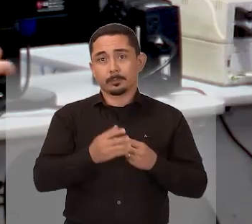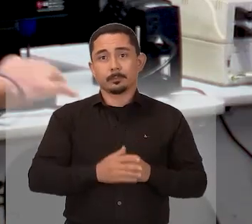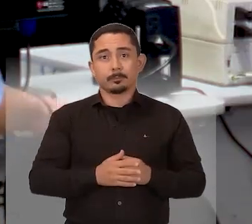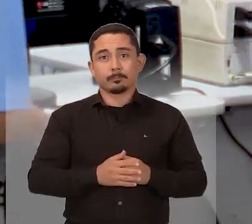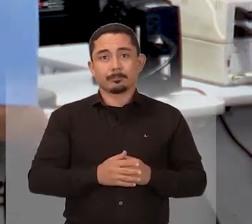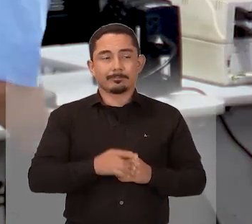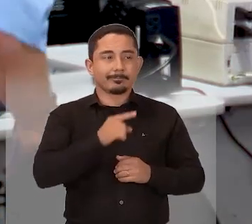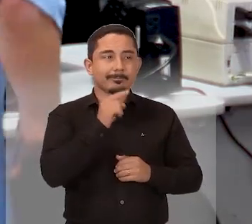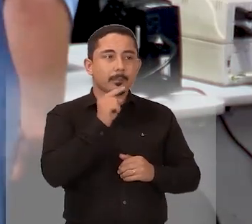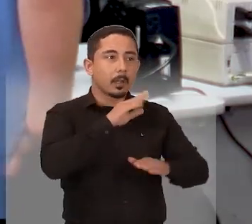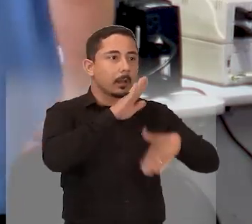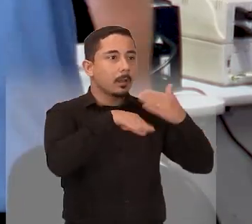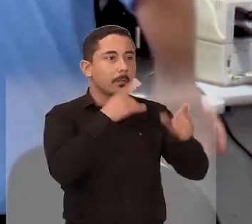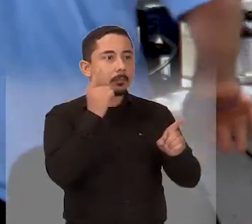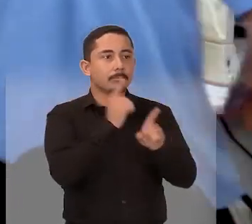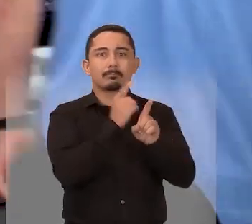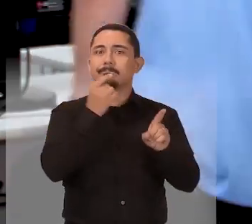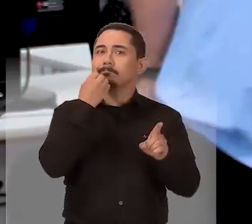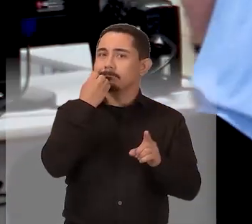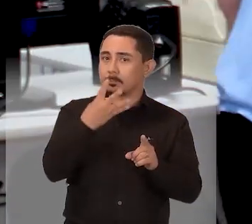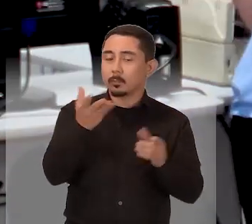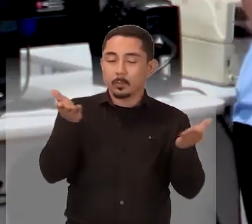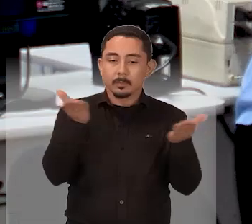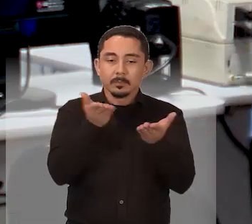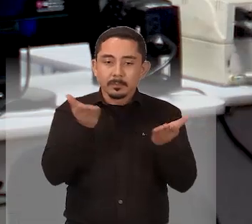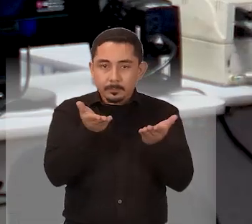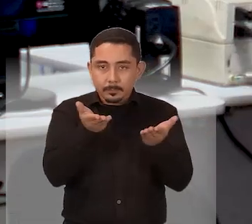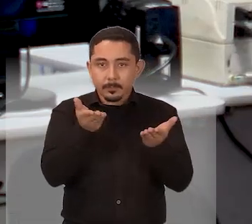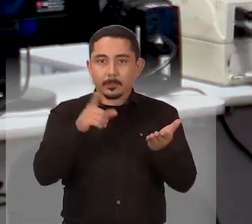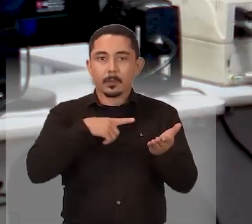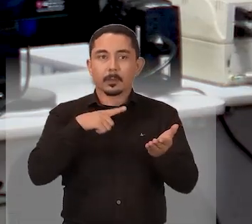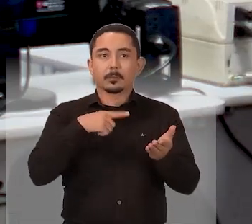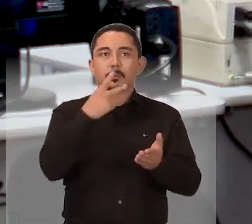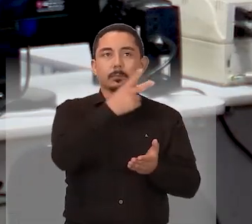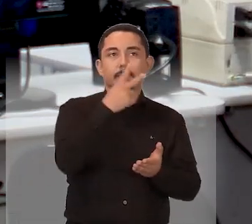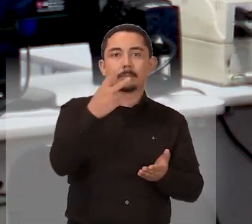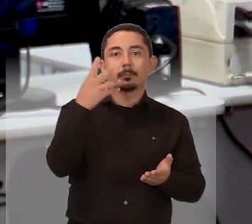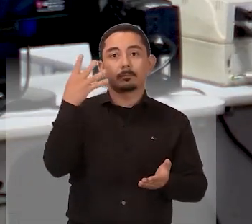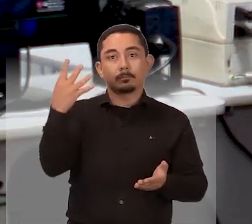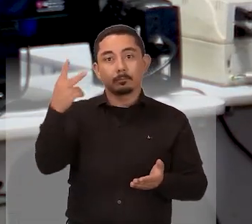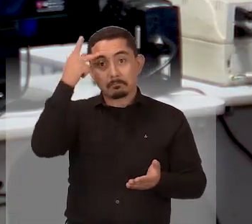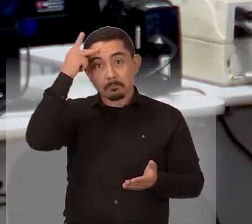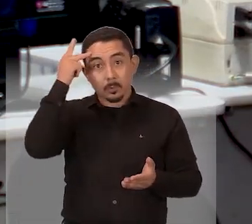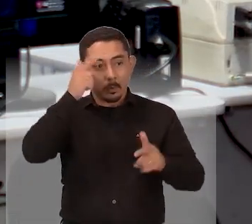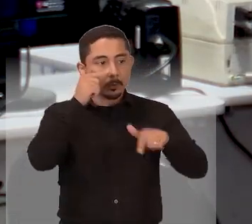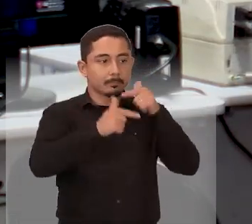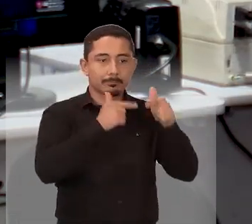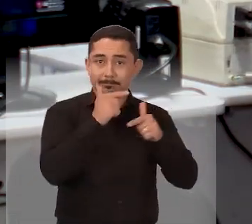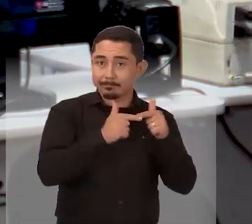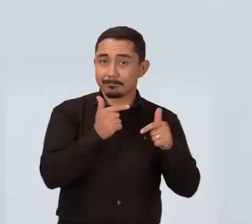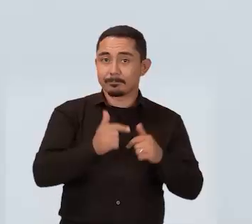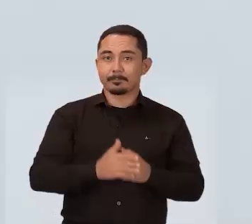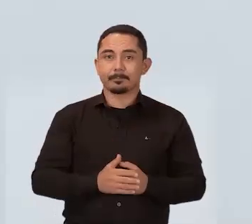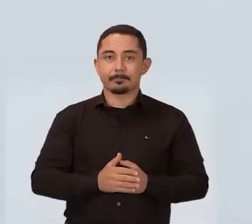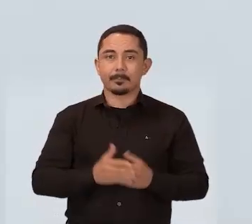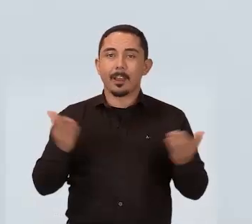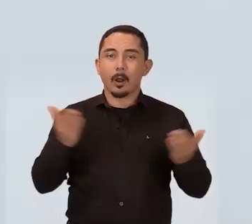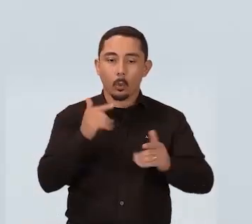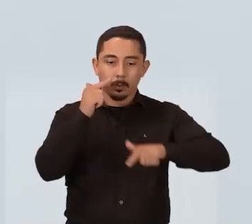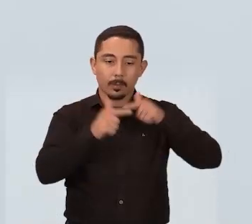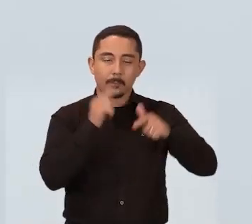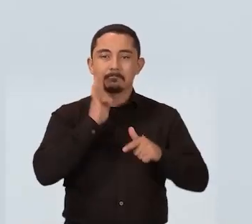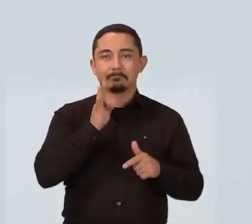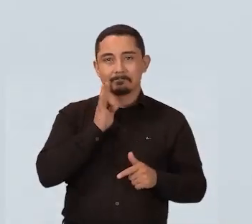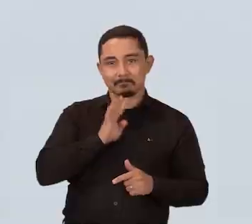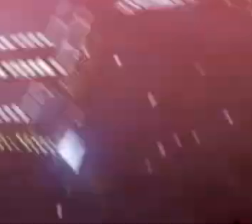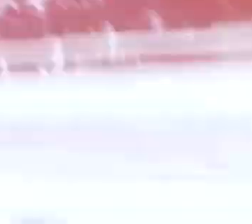resultados são excelentes, né? Assim, nós podemos dizer que hoje, atualmente, nós temos 224 meninos trabalhando. Começa agora